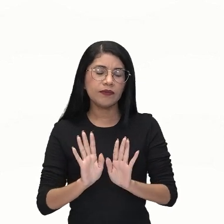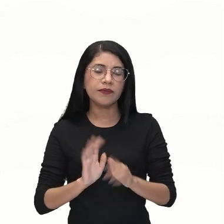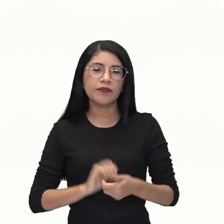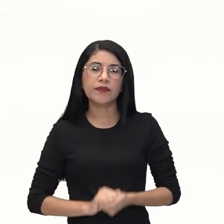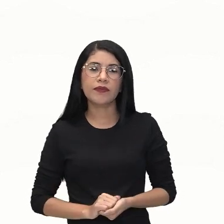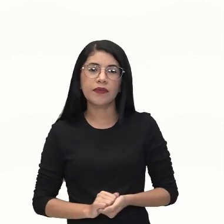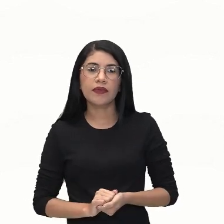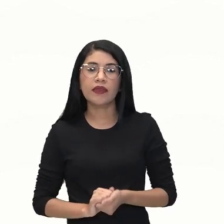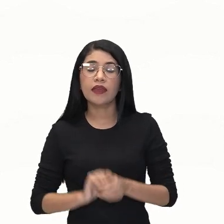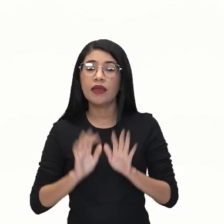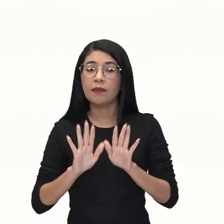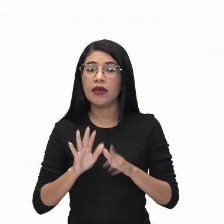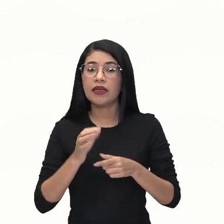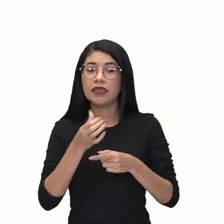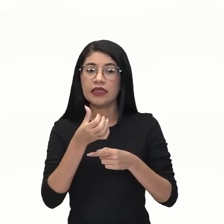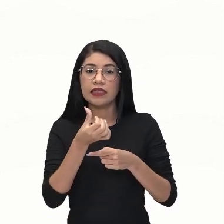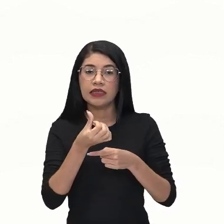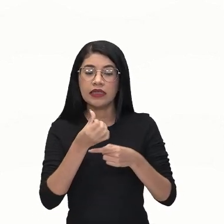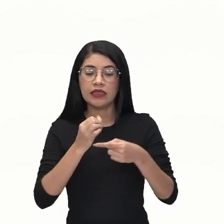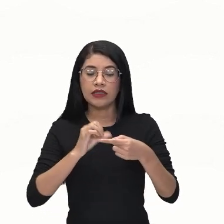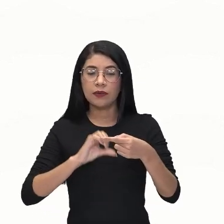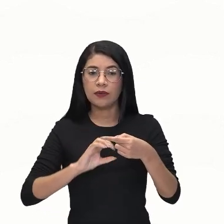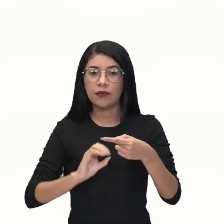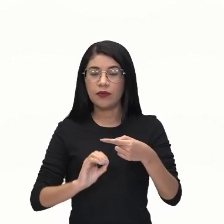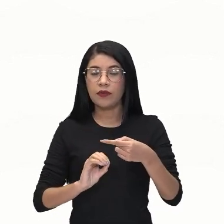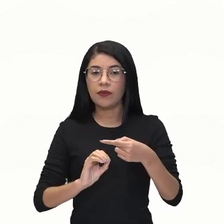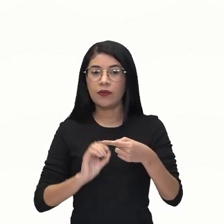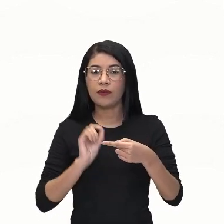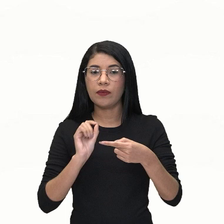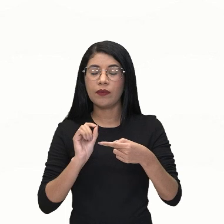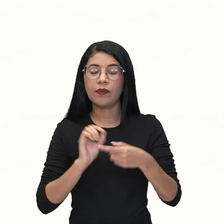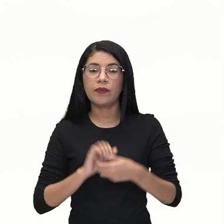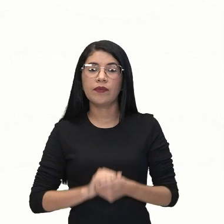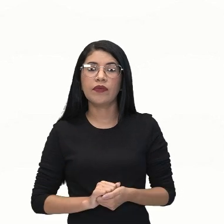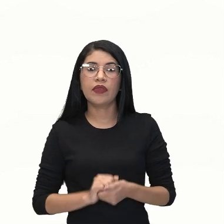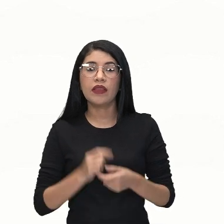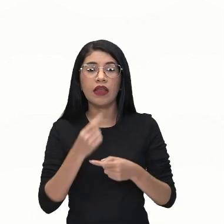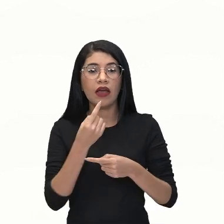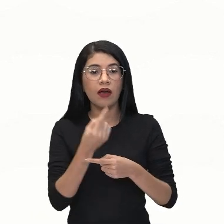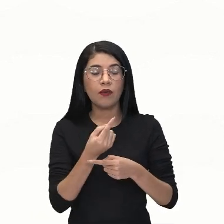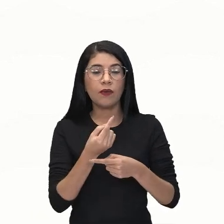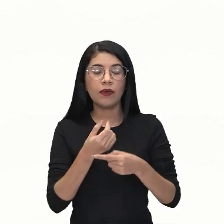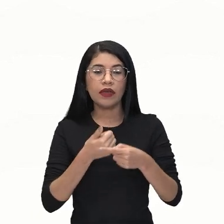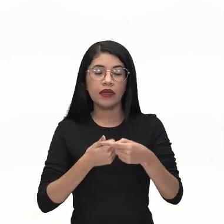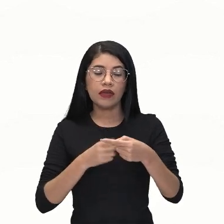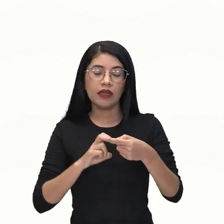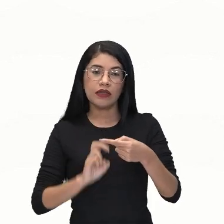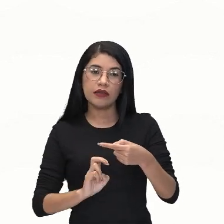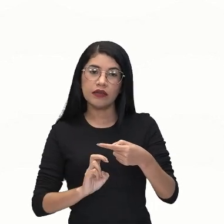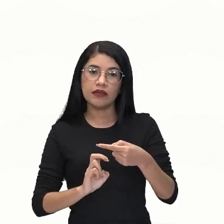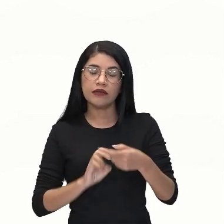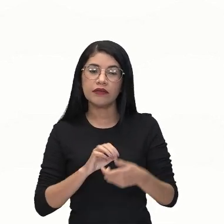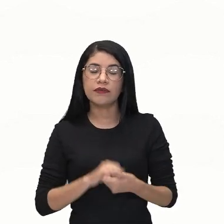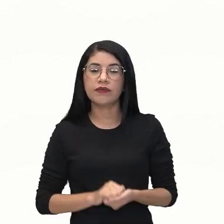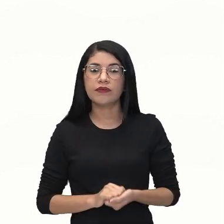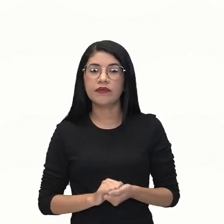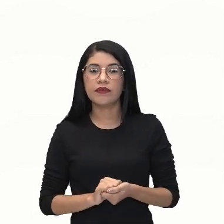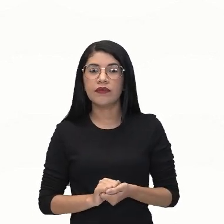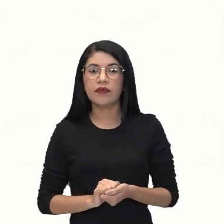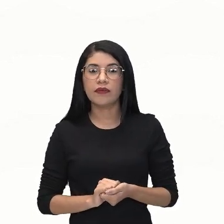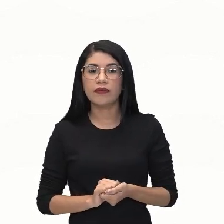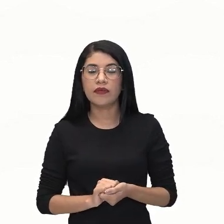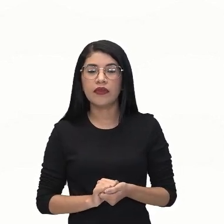ó, 6 dividido por 6 é 1, 90 dividido por 6 é 15. Ou seja,